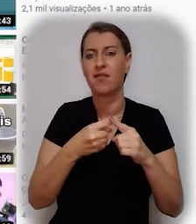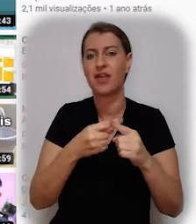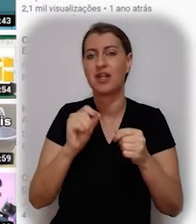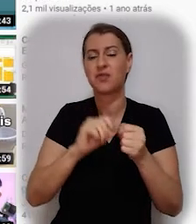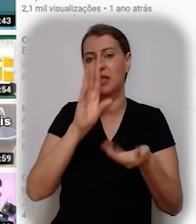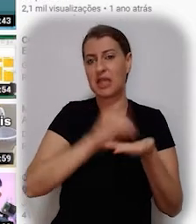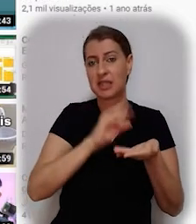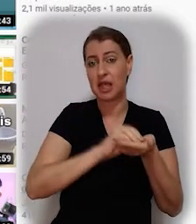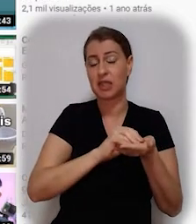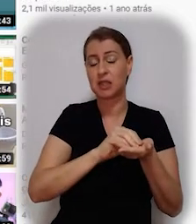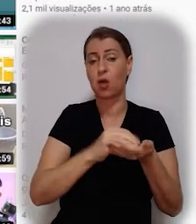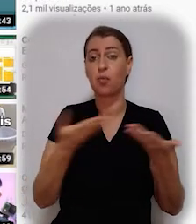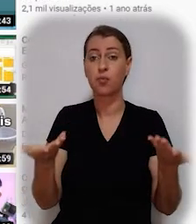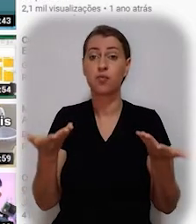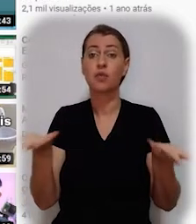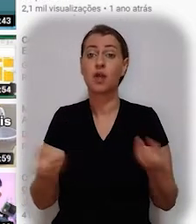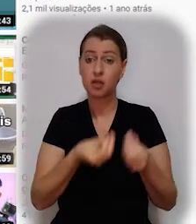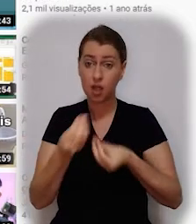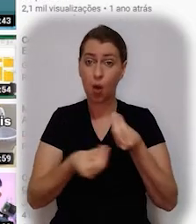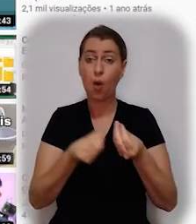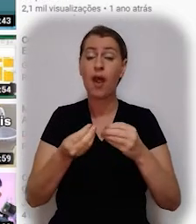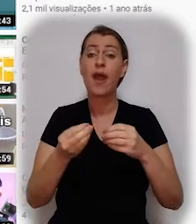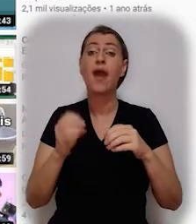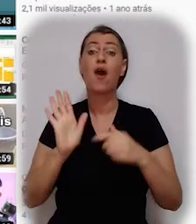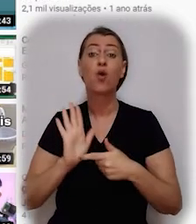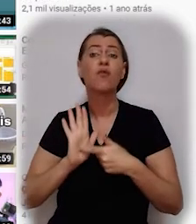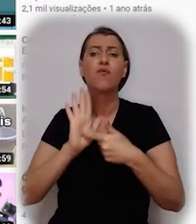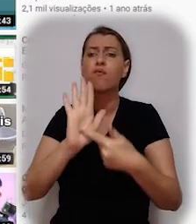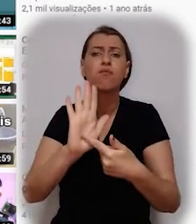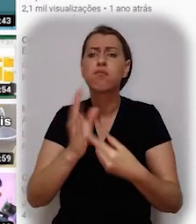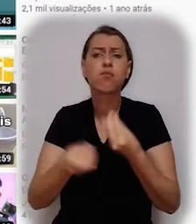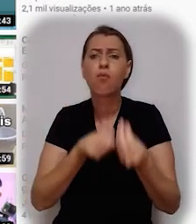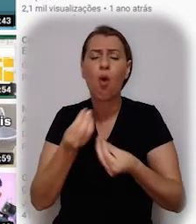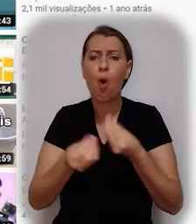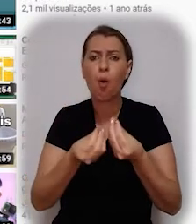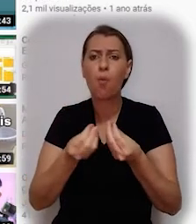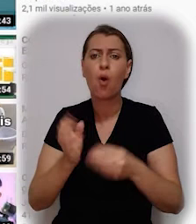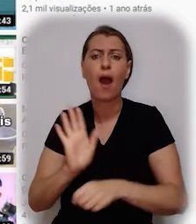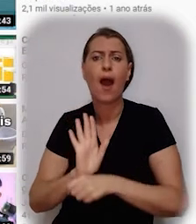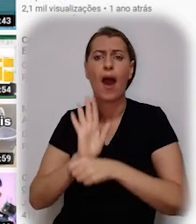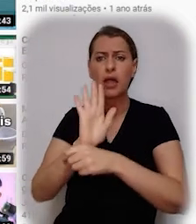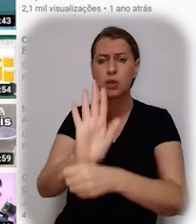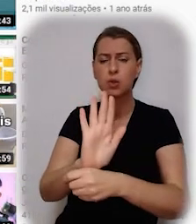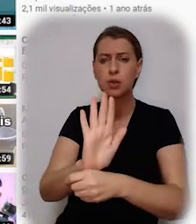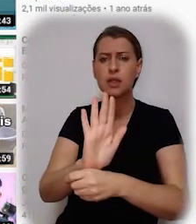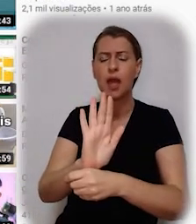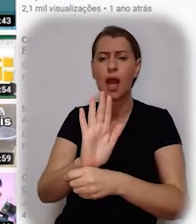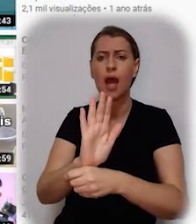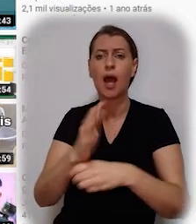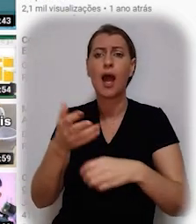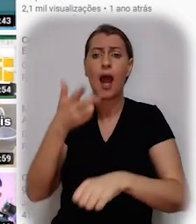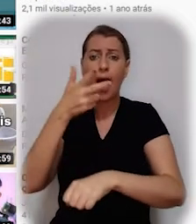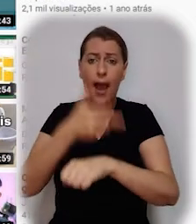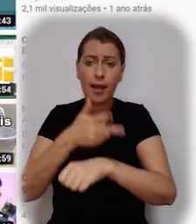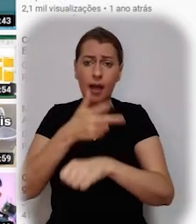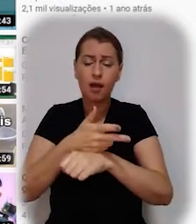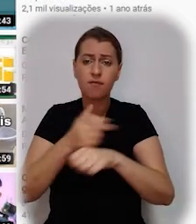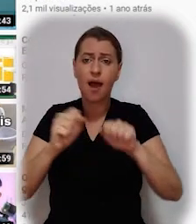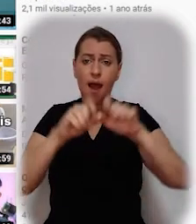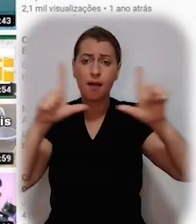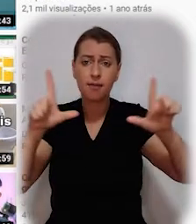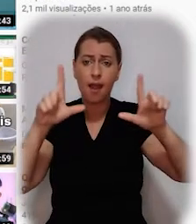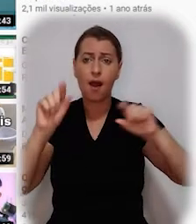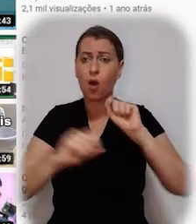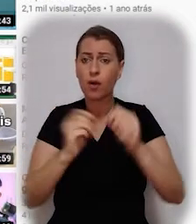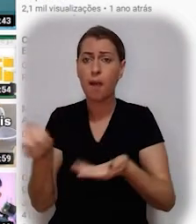instalação. Que vai ajudar a você a gravar a sua tela. Bom, você pode vir aqui e dar o Start Recording ou